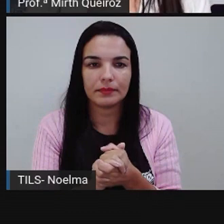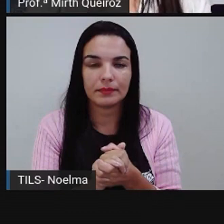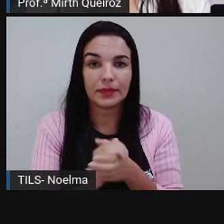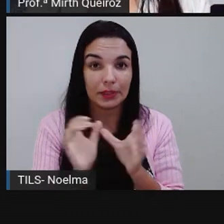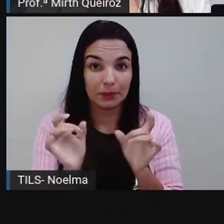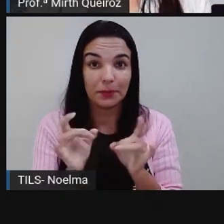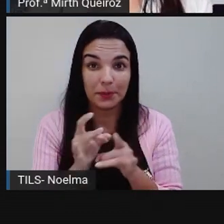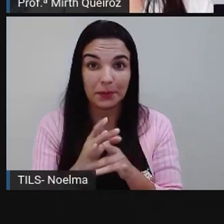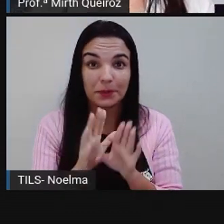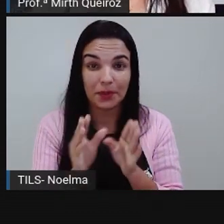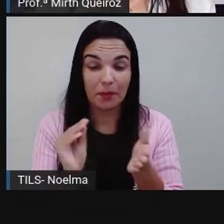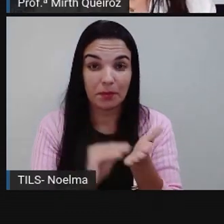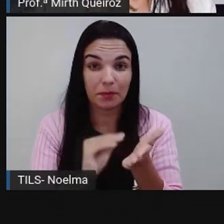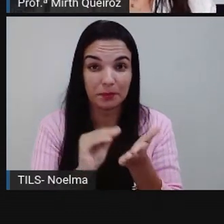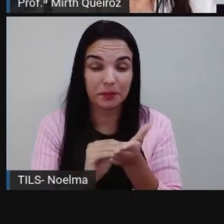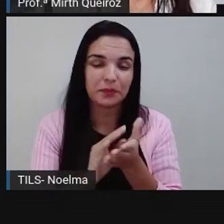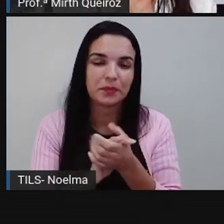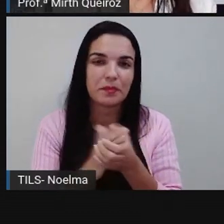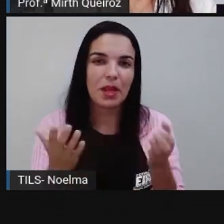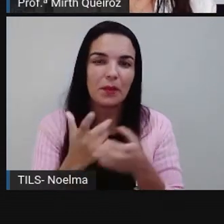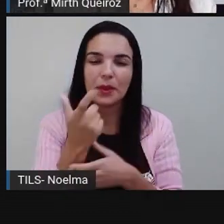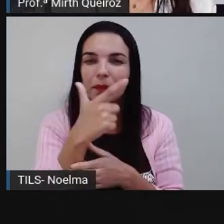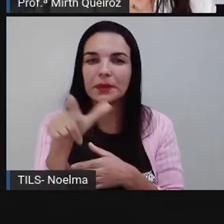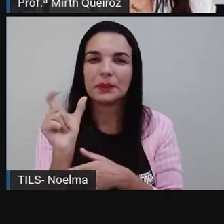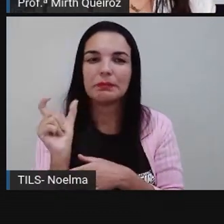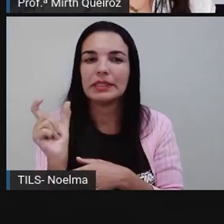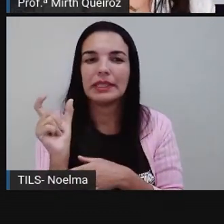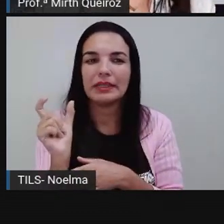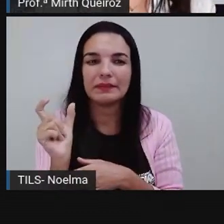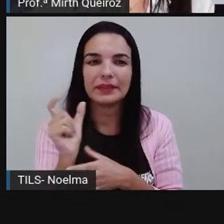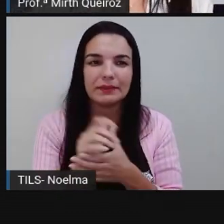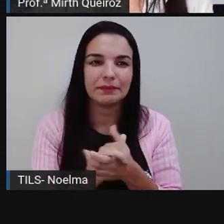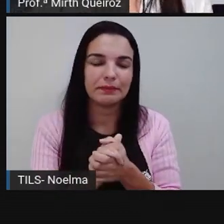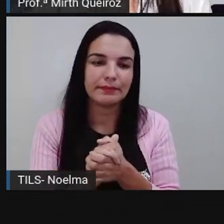Preencheram? Próxima palavrinha.